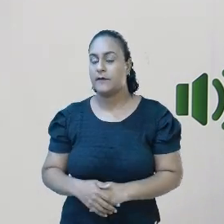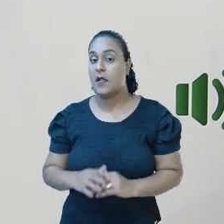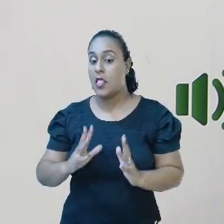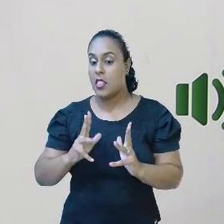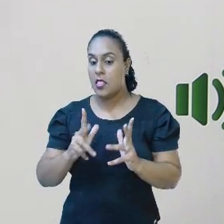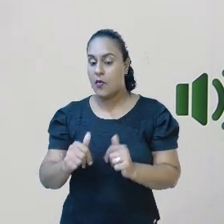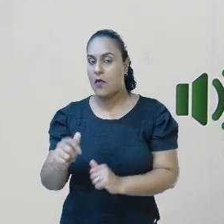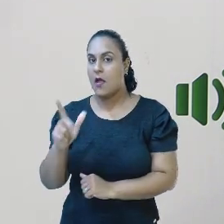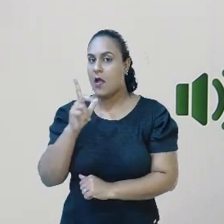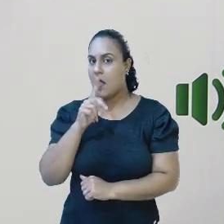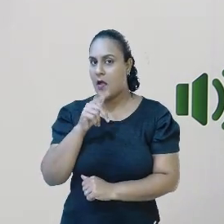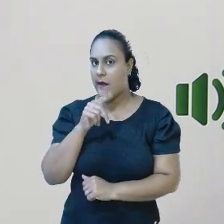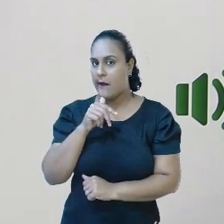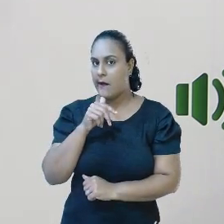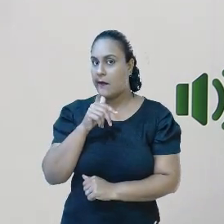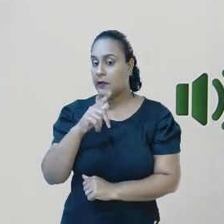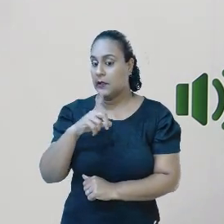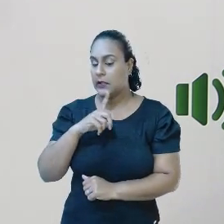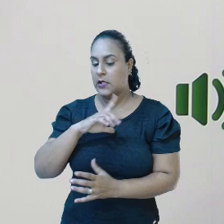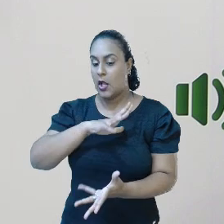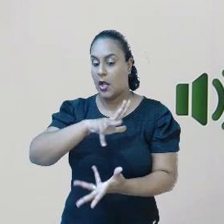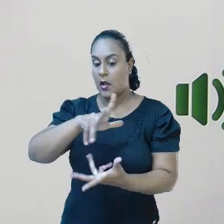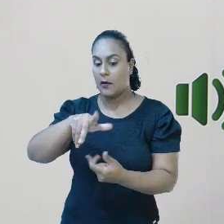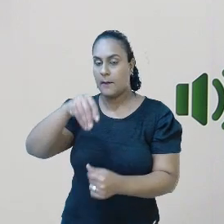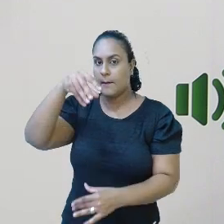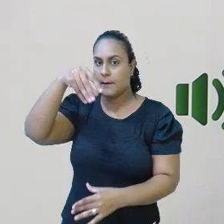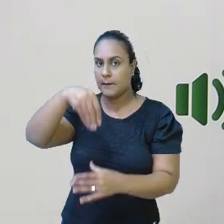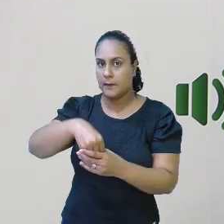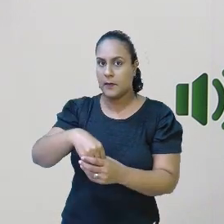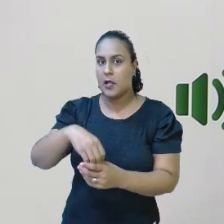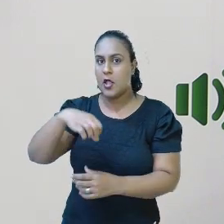a água existente no planeta,